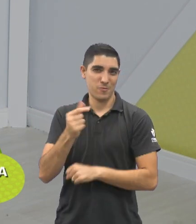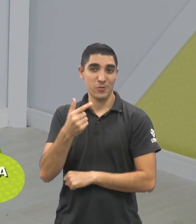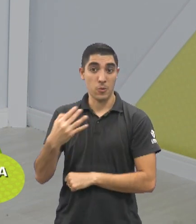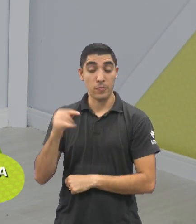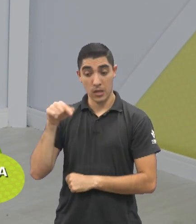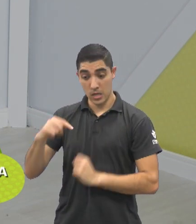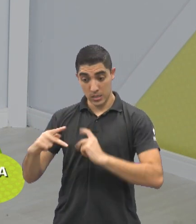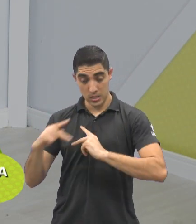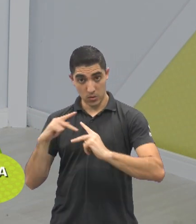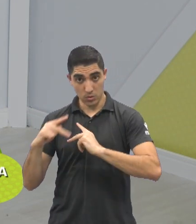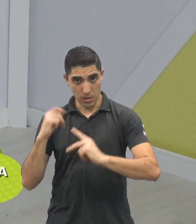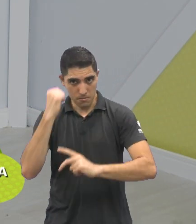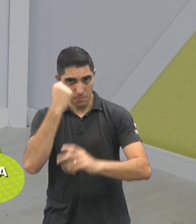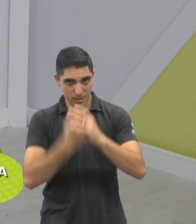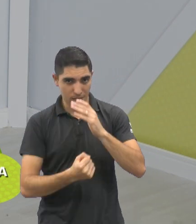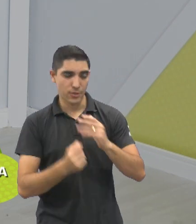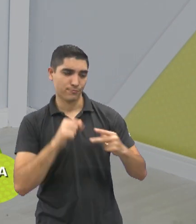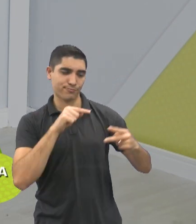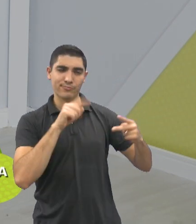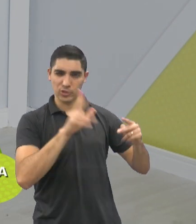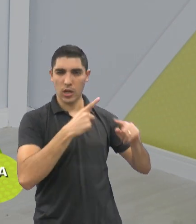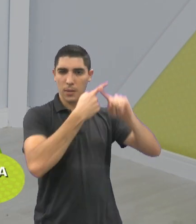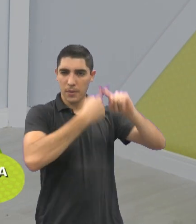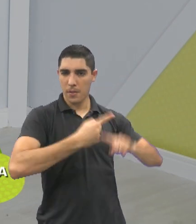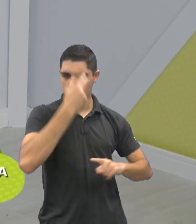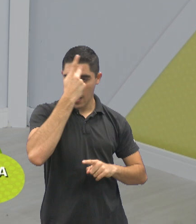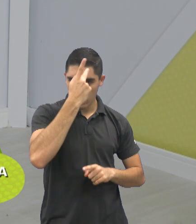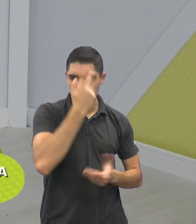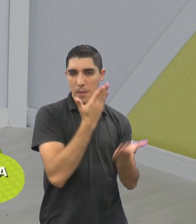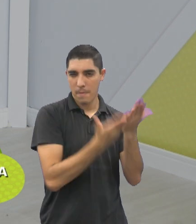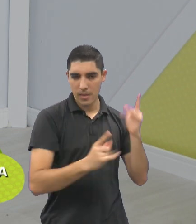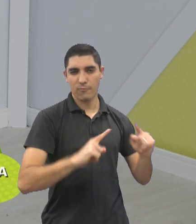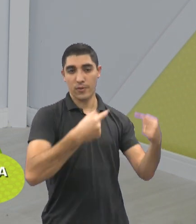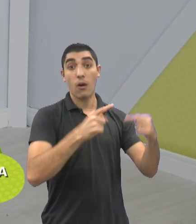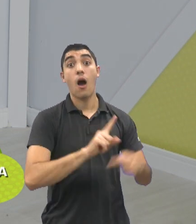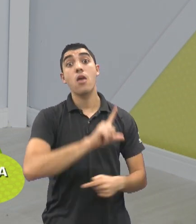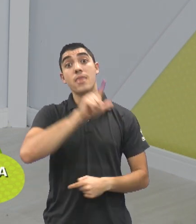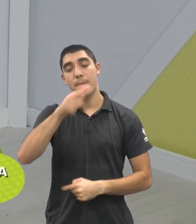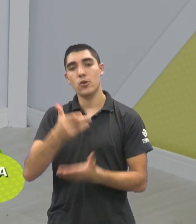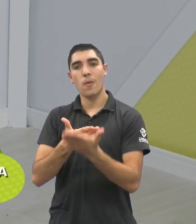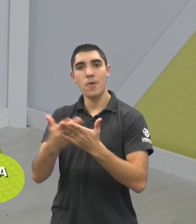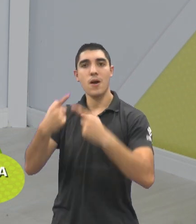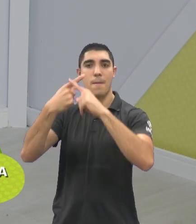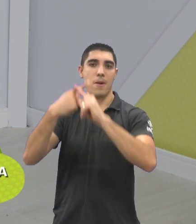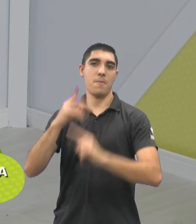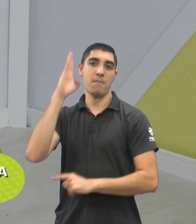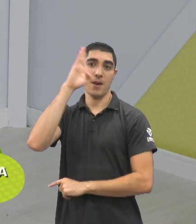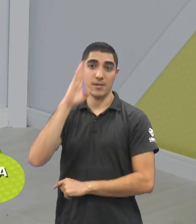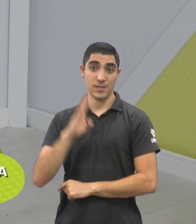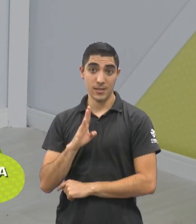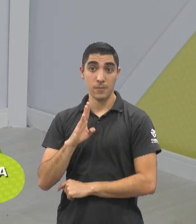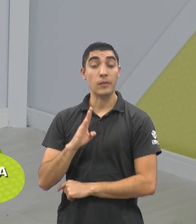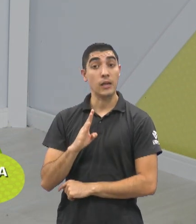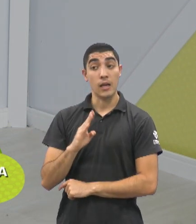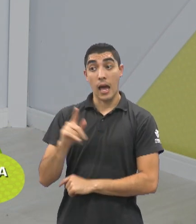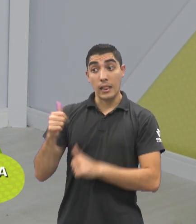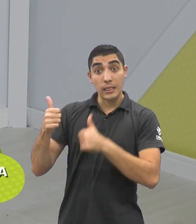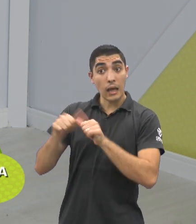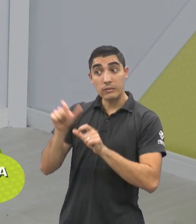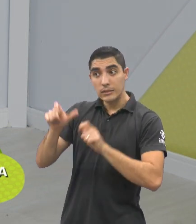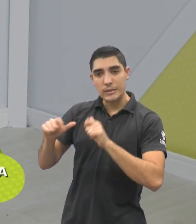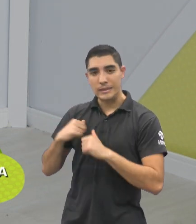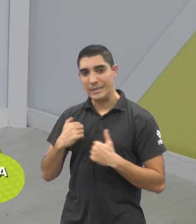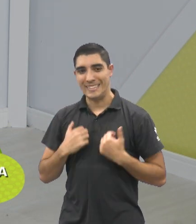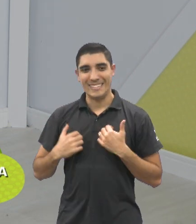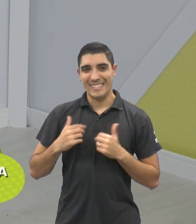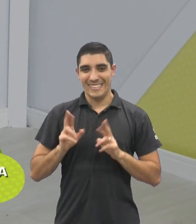do vice-paulista, tinha a 17ª edição do NBB pela frente. Obrigado, Beth. Muita expectativa depois do vice-campeonato paulista,